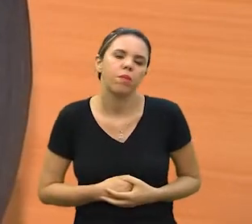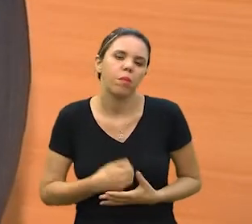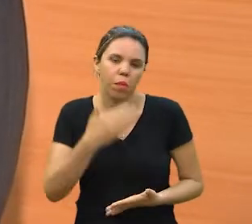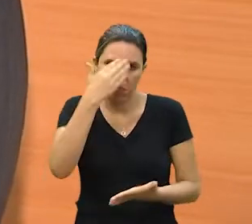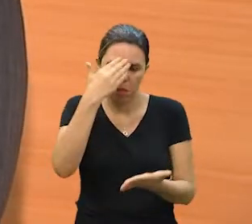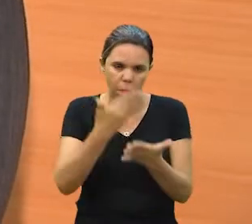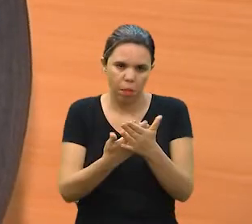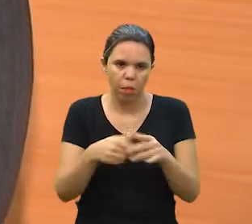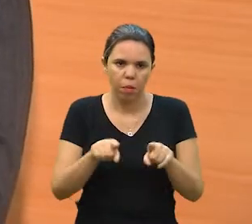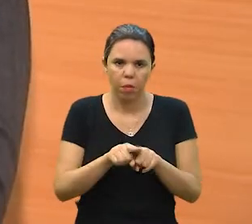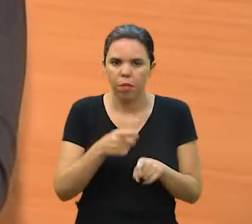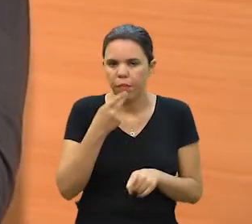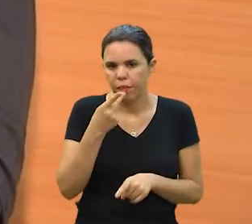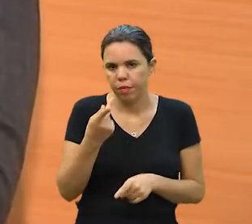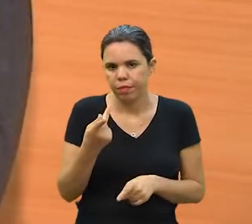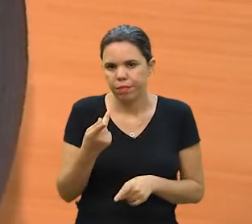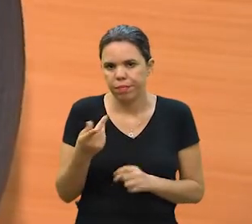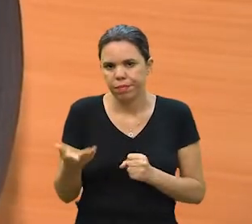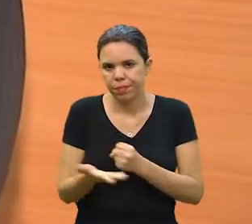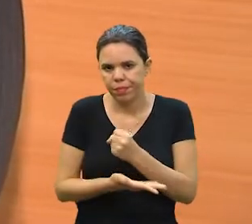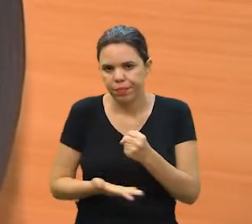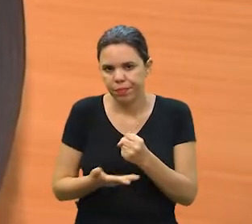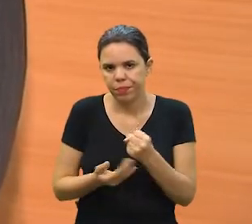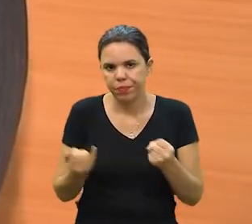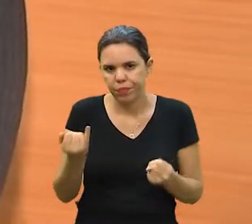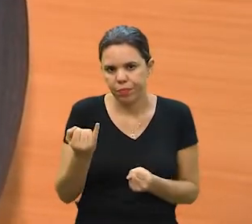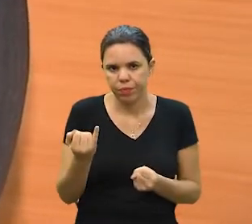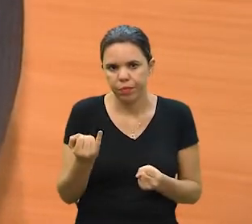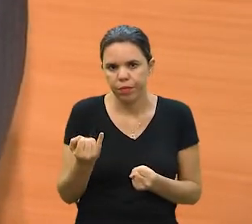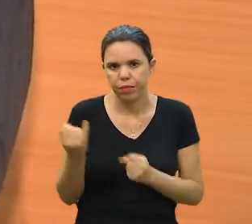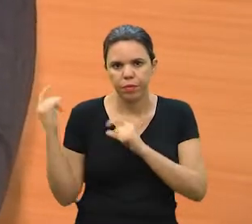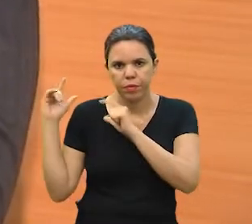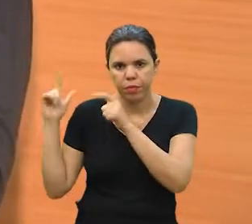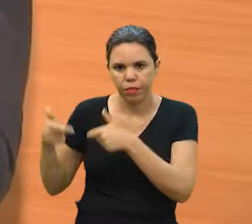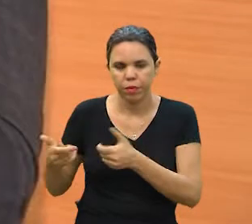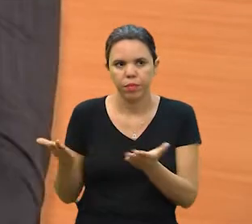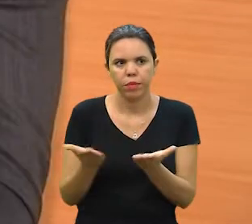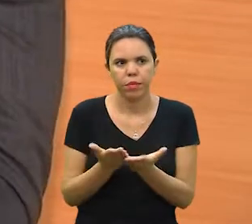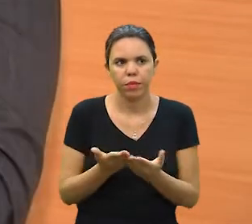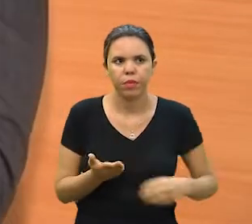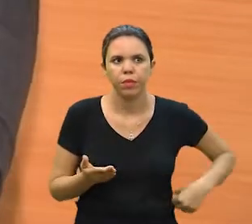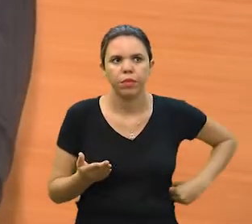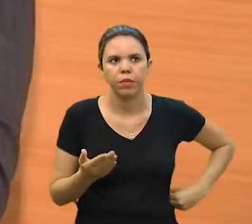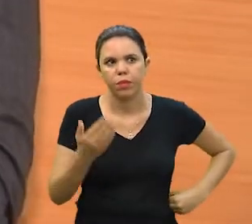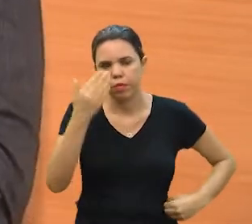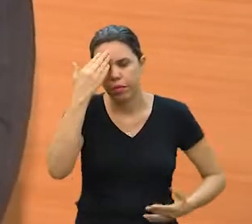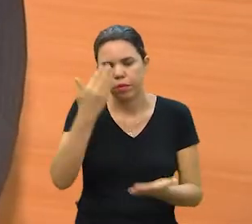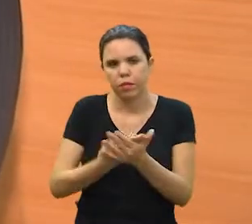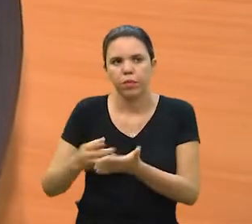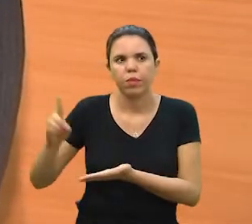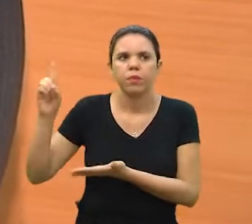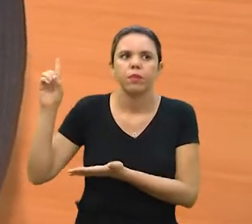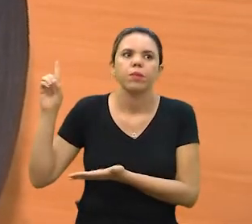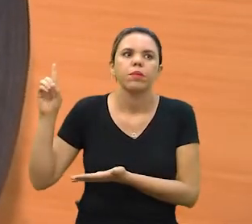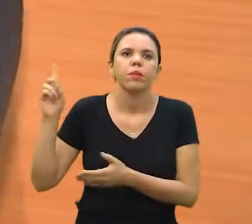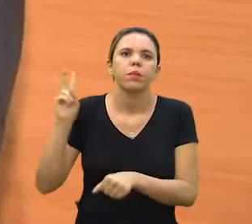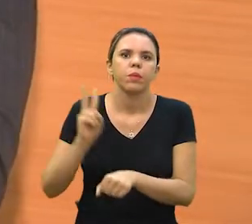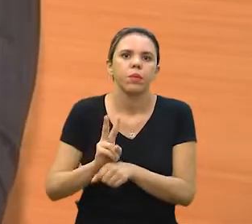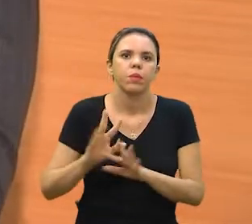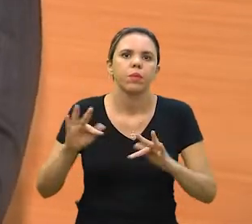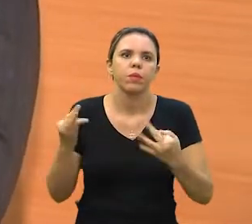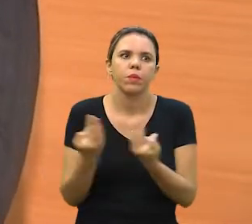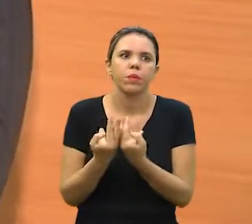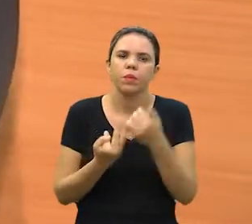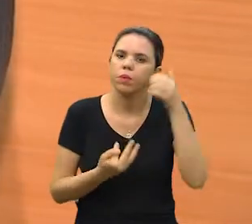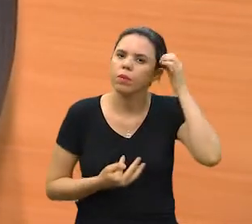nossas crenças, né, como eu disse, é uma base importante de um conservador ser cristão, acreditar em Deus,